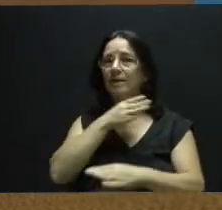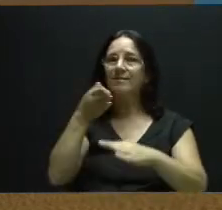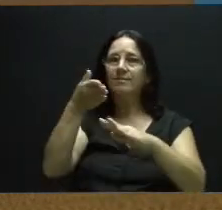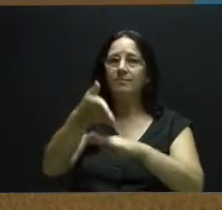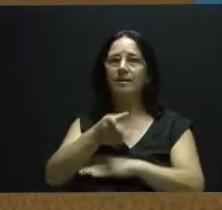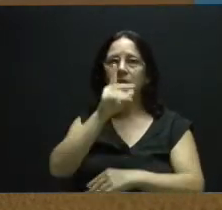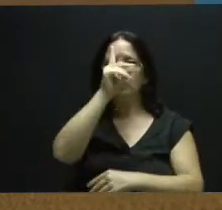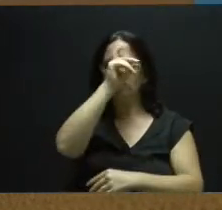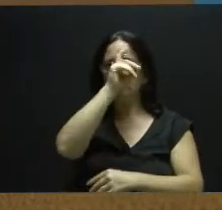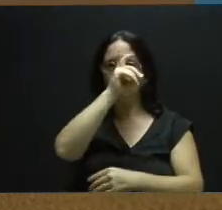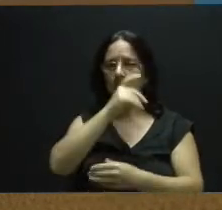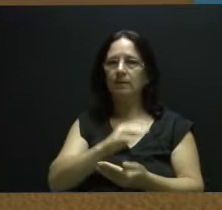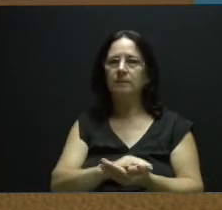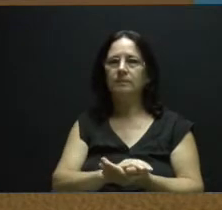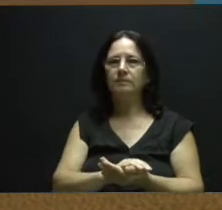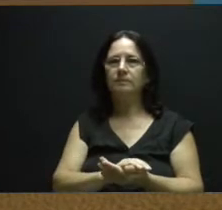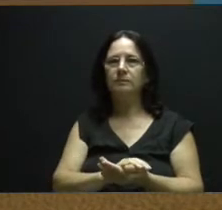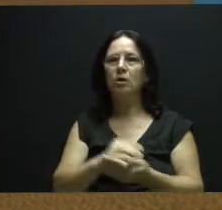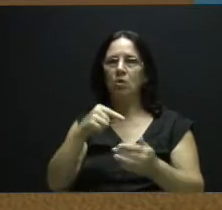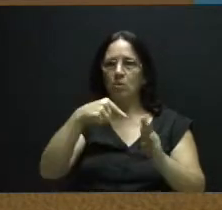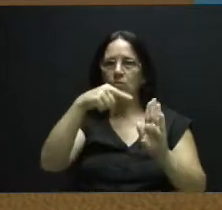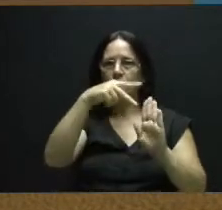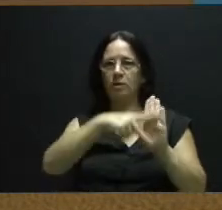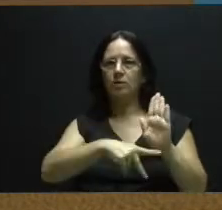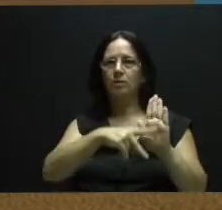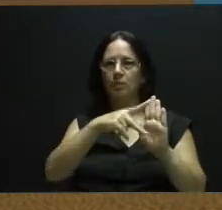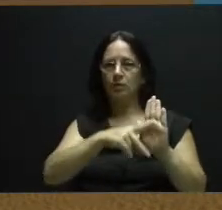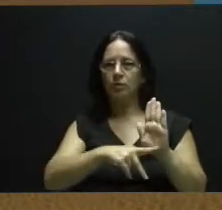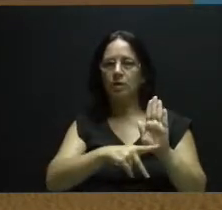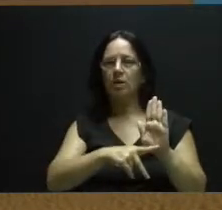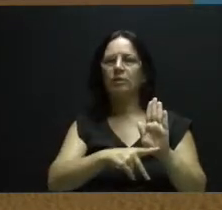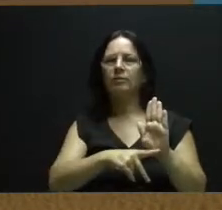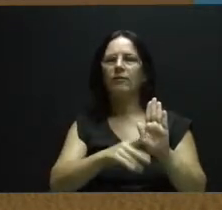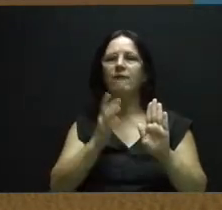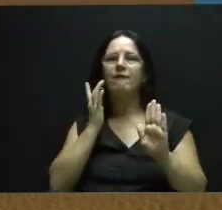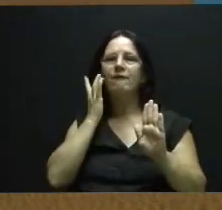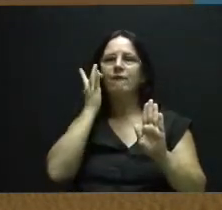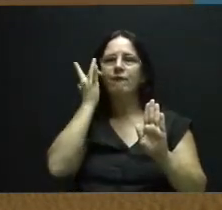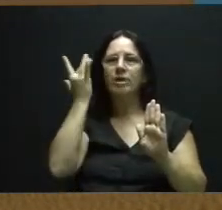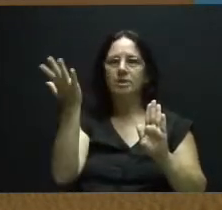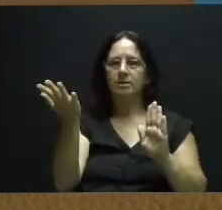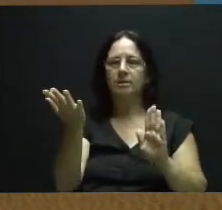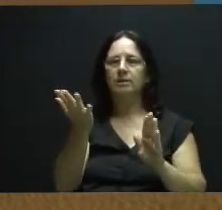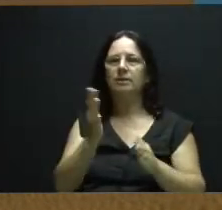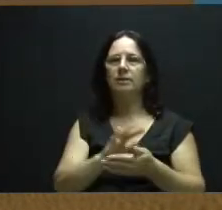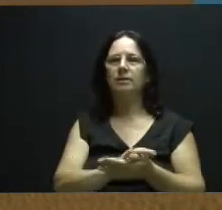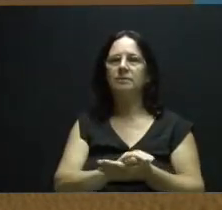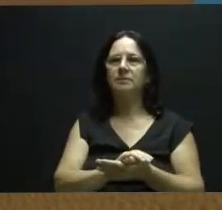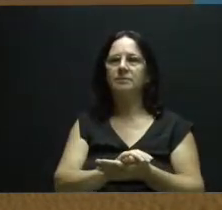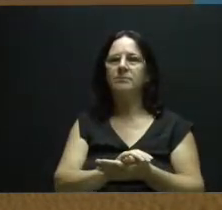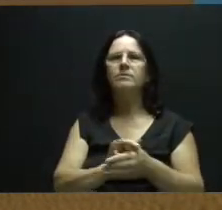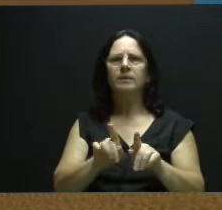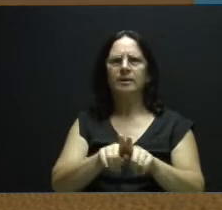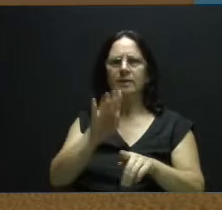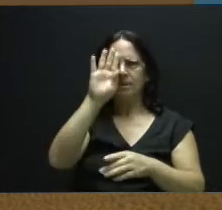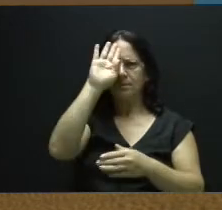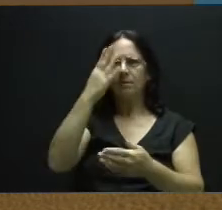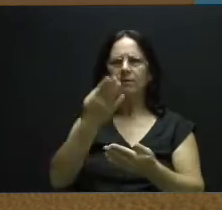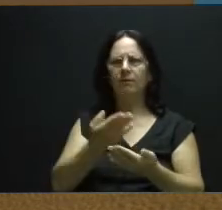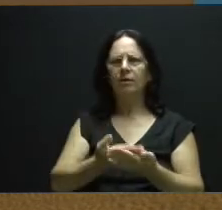então com esse projeto nobre vereador isso vem facilitar e acredito eu que